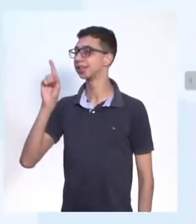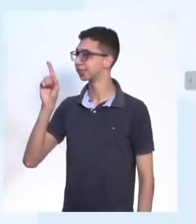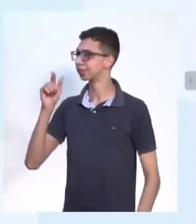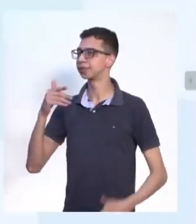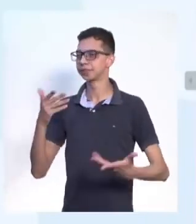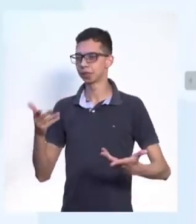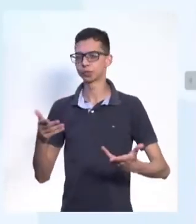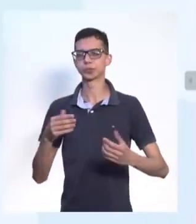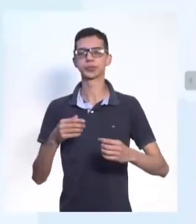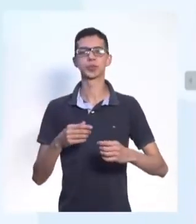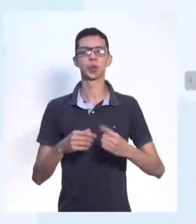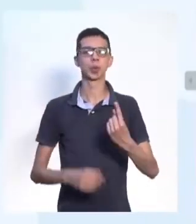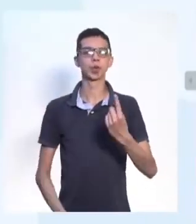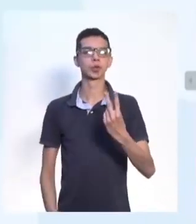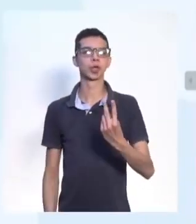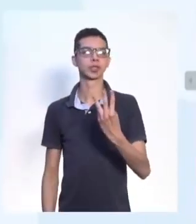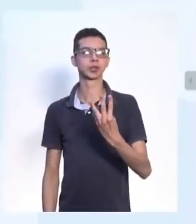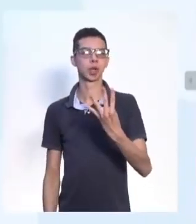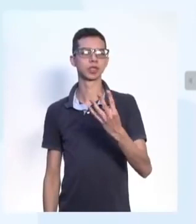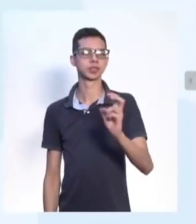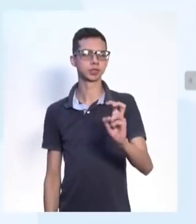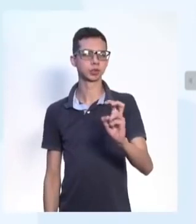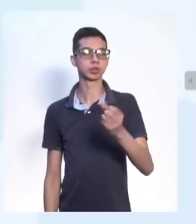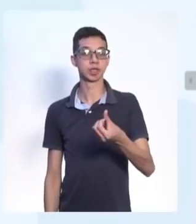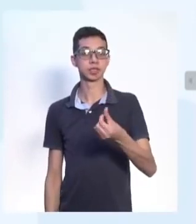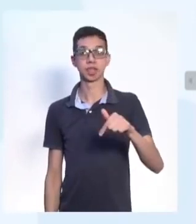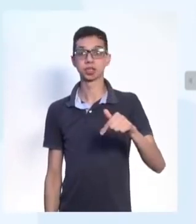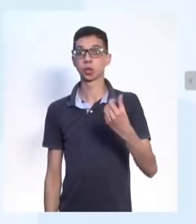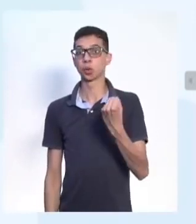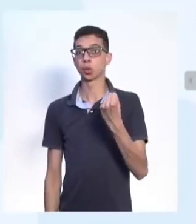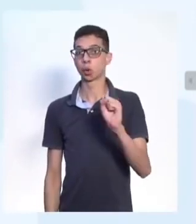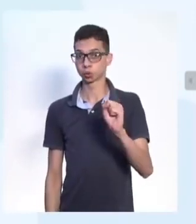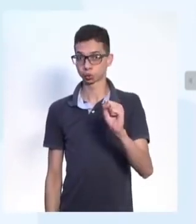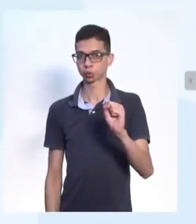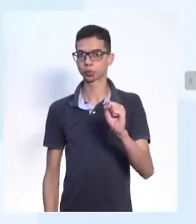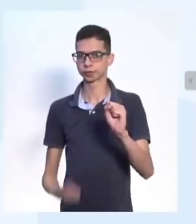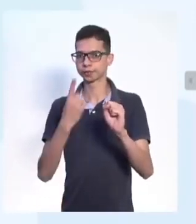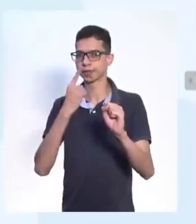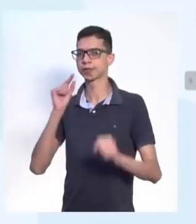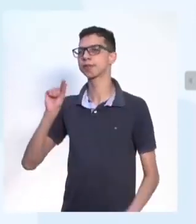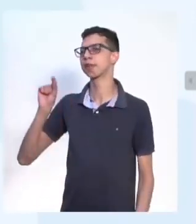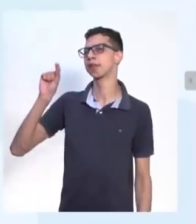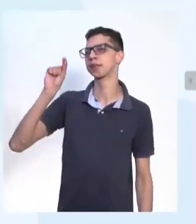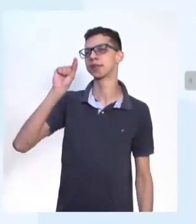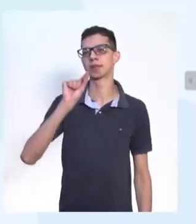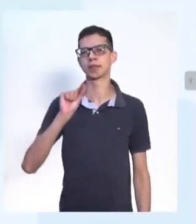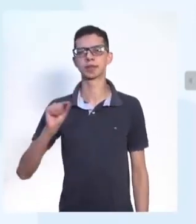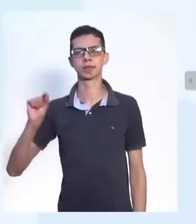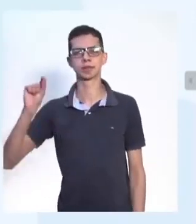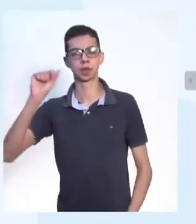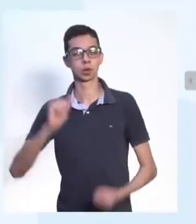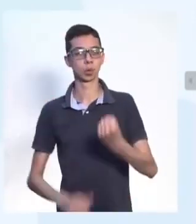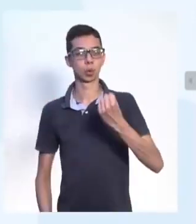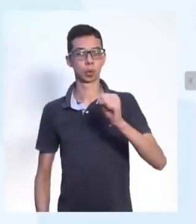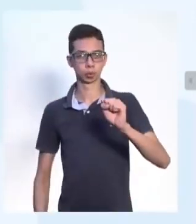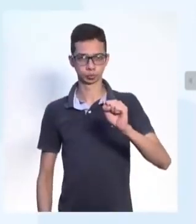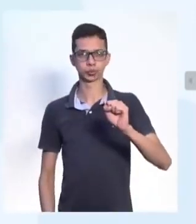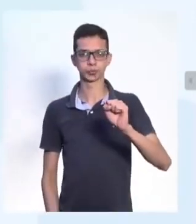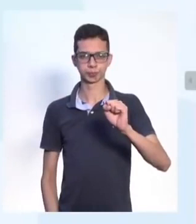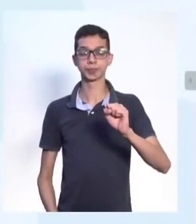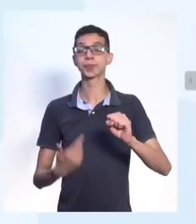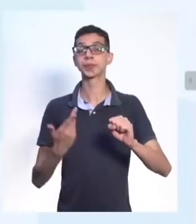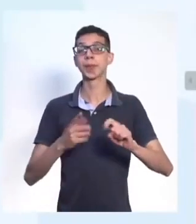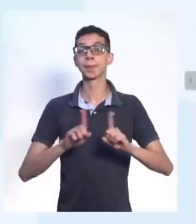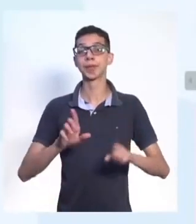1, 2, 3, 4, 5, 6, 7, 8 partes, Osmar. Legal. Eu, no caso, vou pegar as partes em roxo.